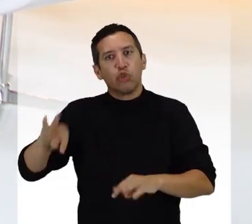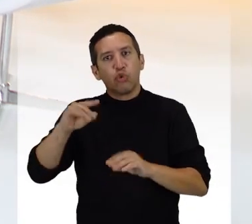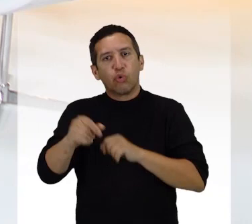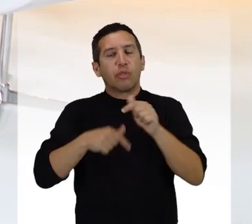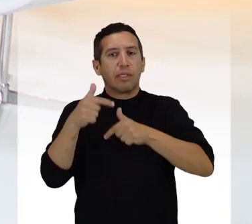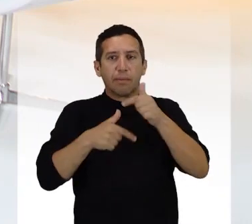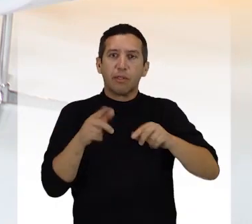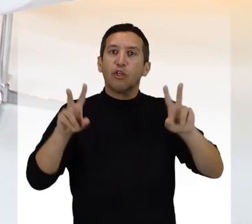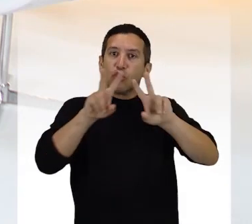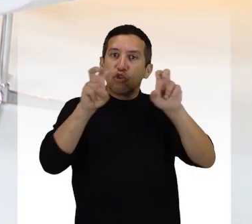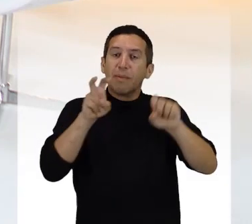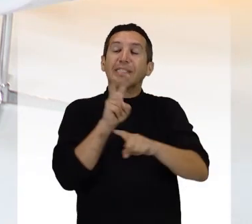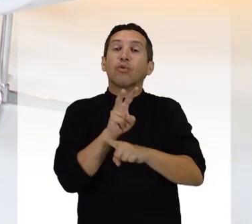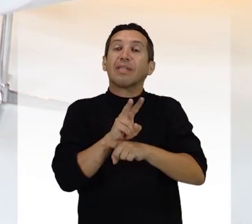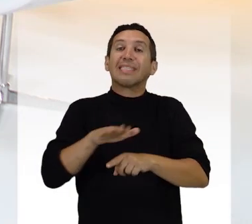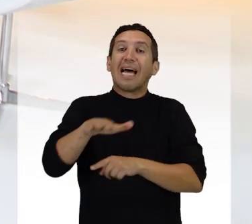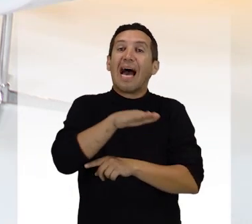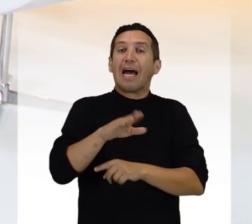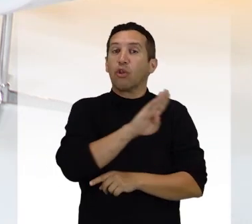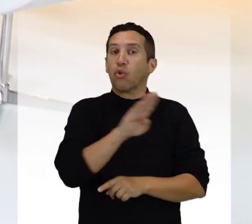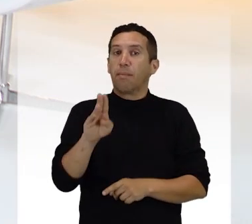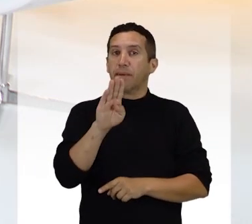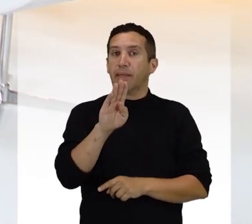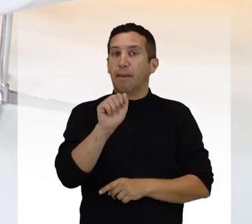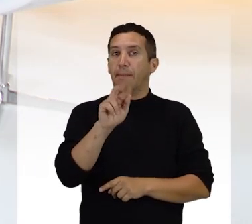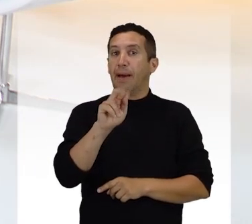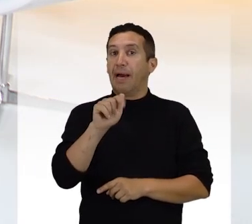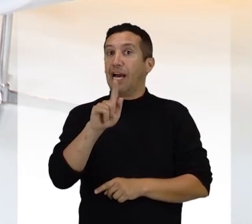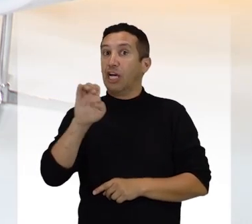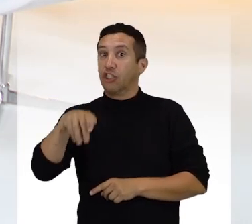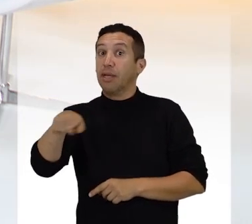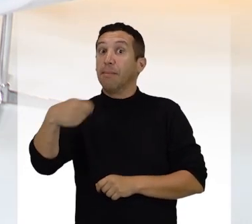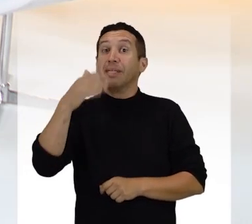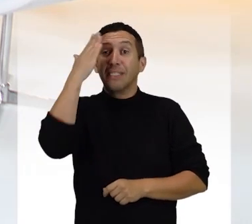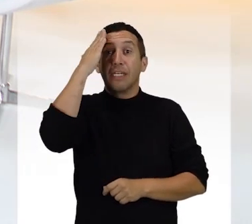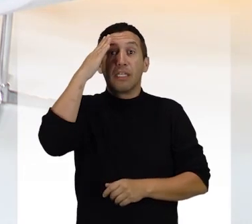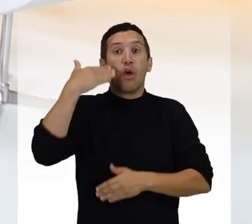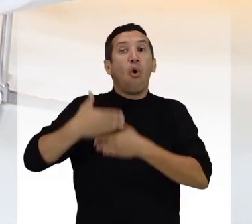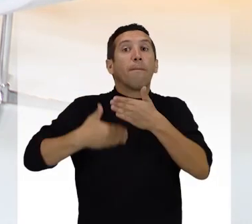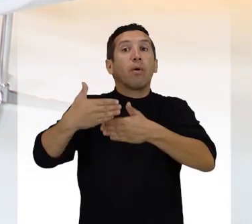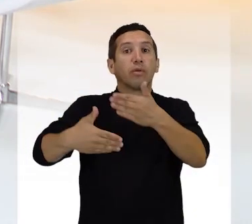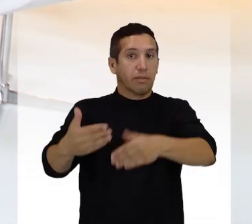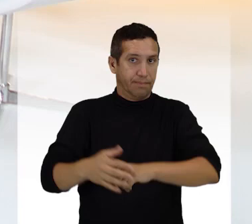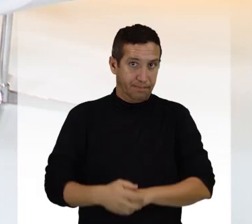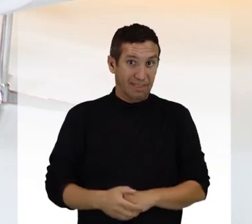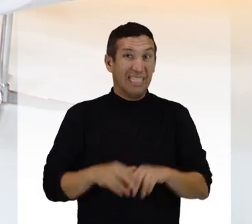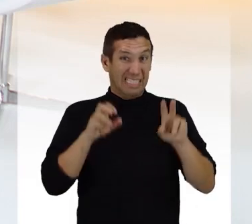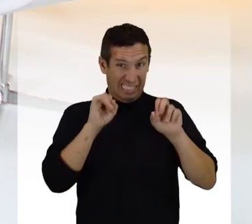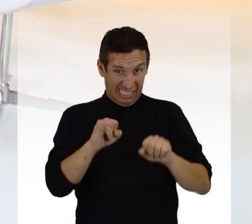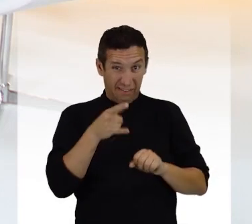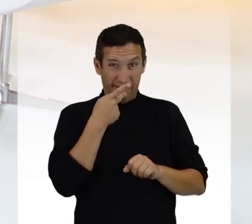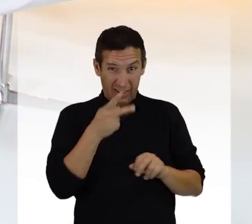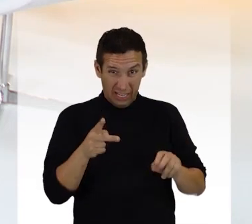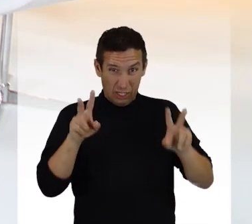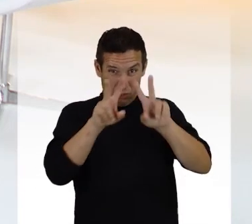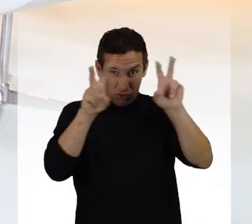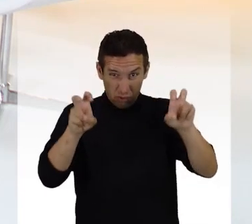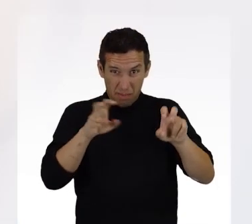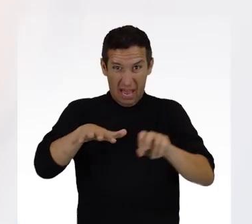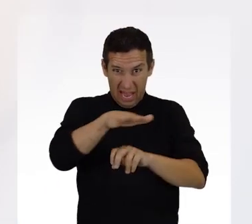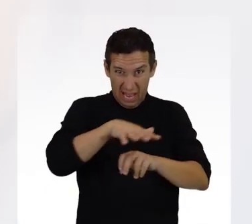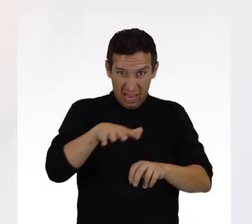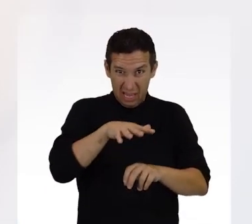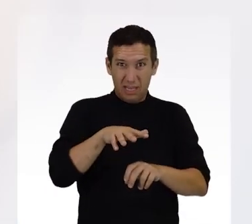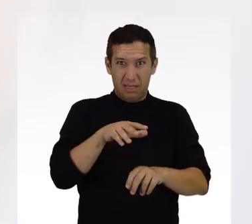o que é isso. Então você precisa capacitar essas pessoas na área de segurança de barragem também. Ele precisa entender o